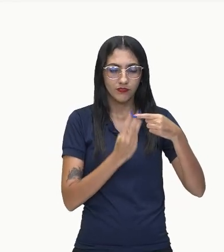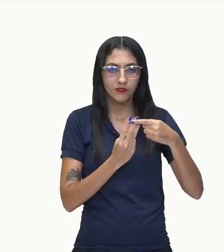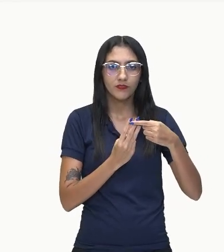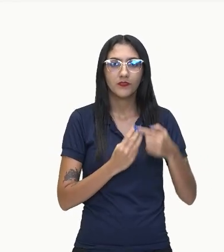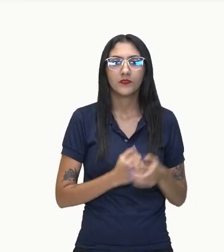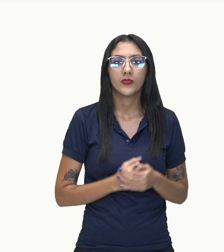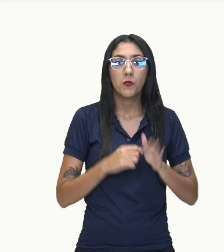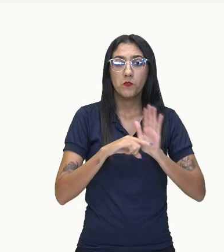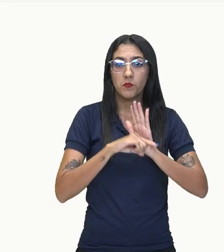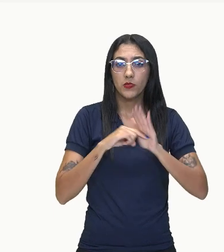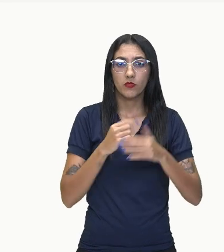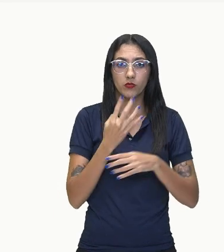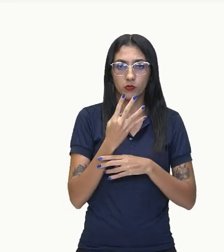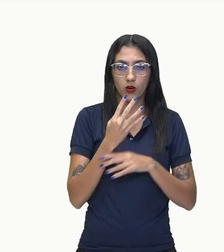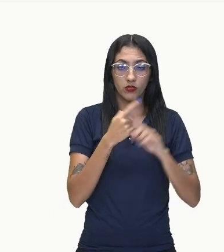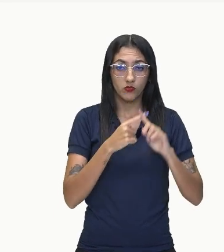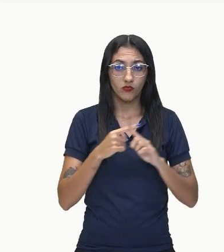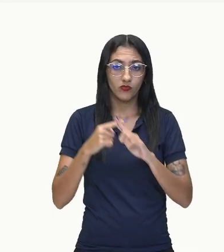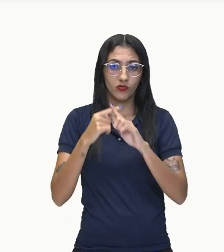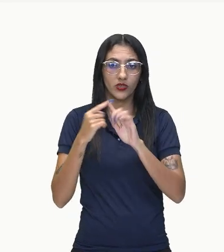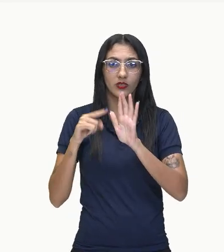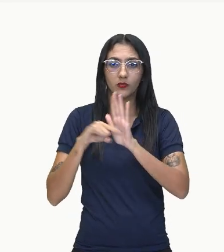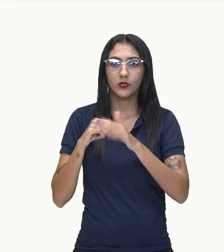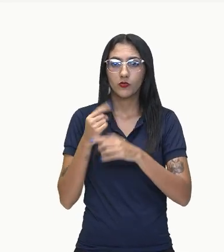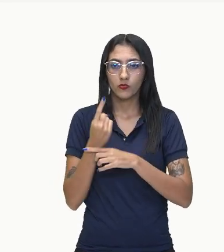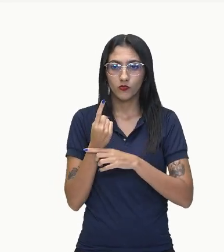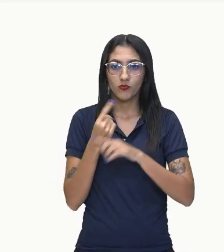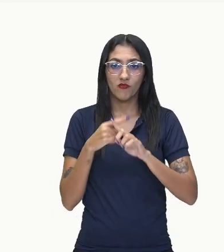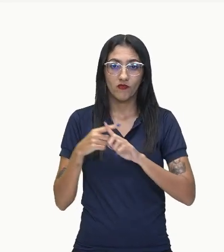menos 4 vezes menos 1, vezes 1.